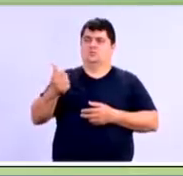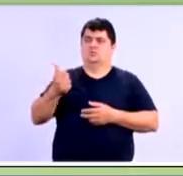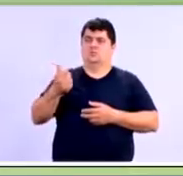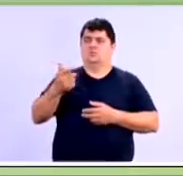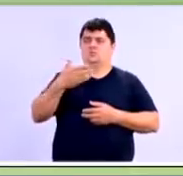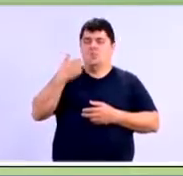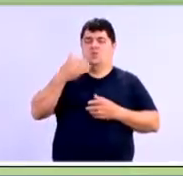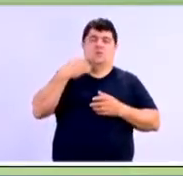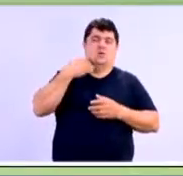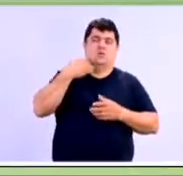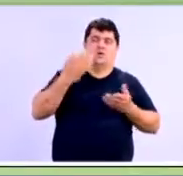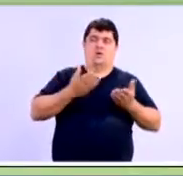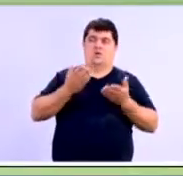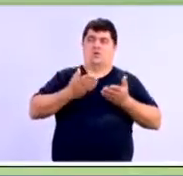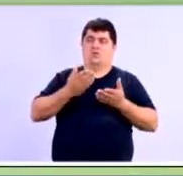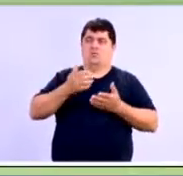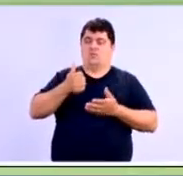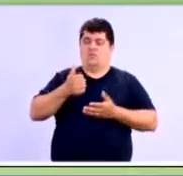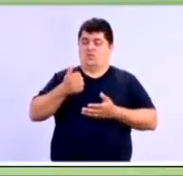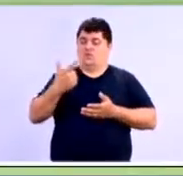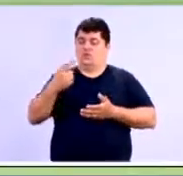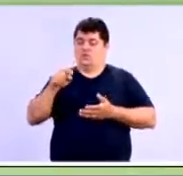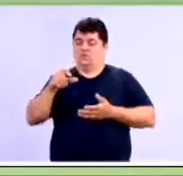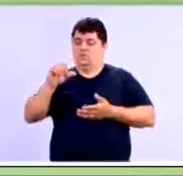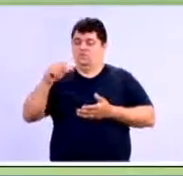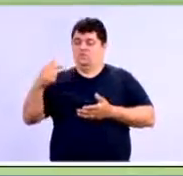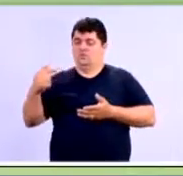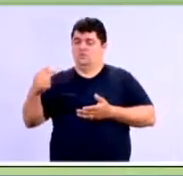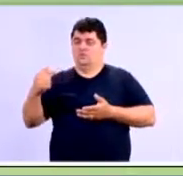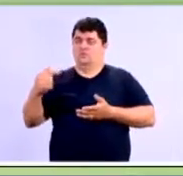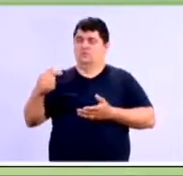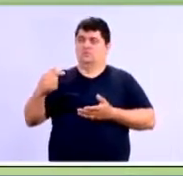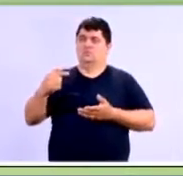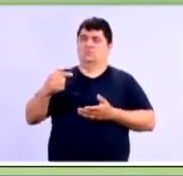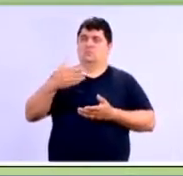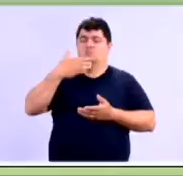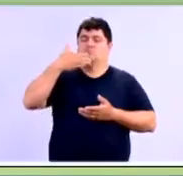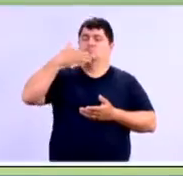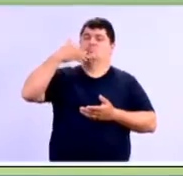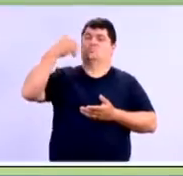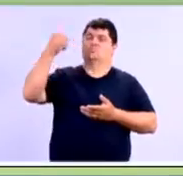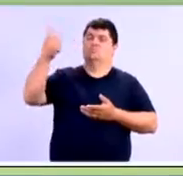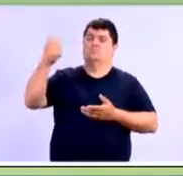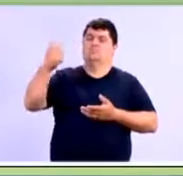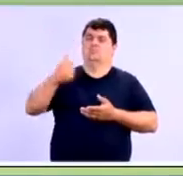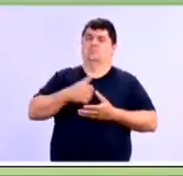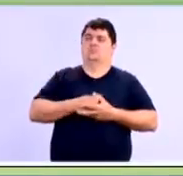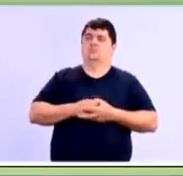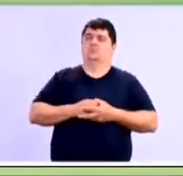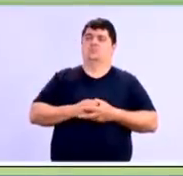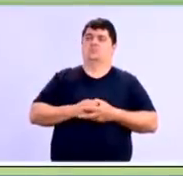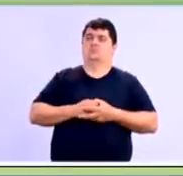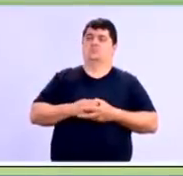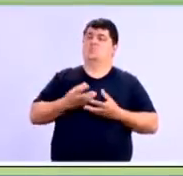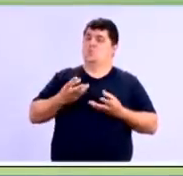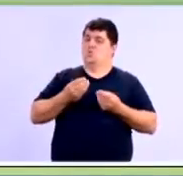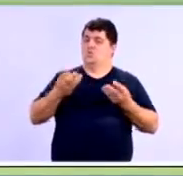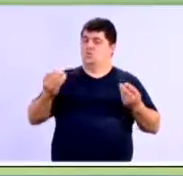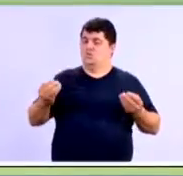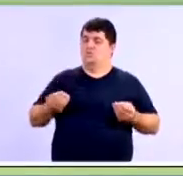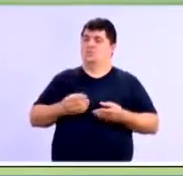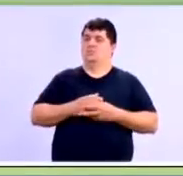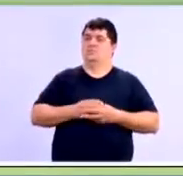em poupança? E agora foi para quanto? 12,97. Melhorou também. Melhorou bastante. Tá aí,